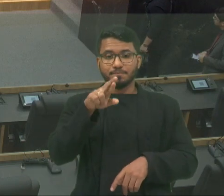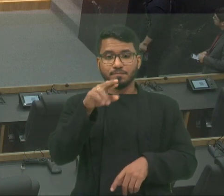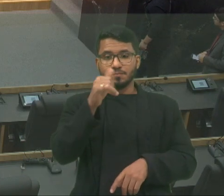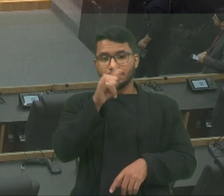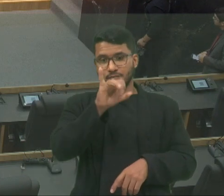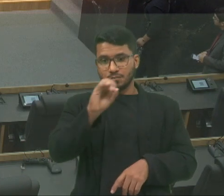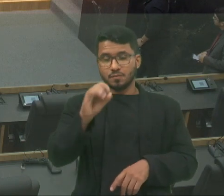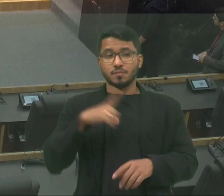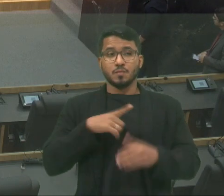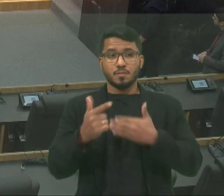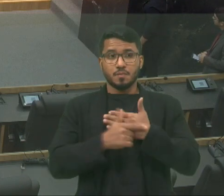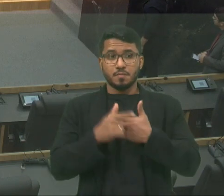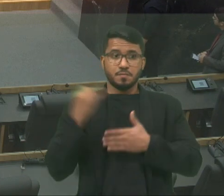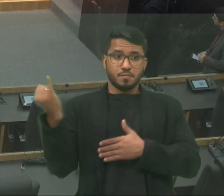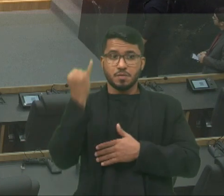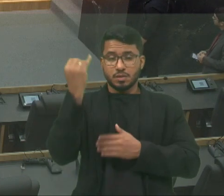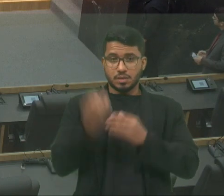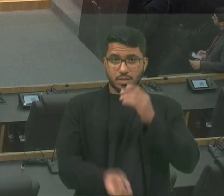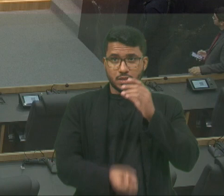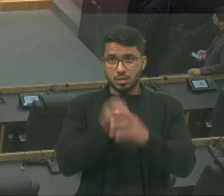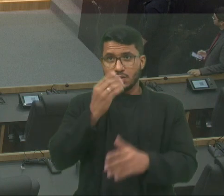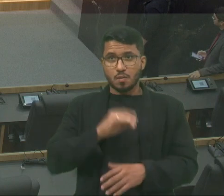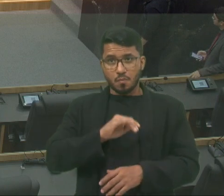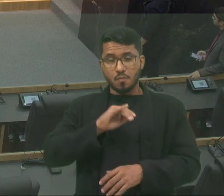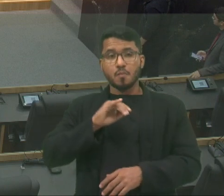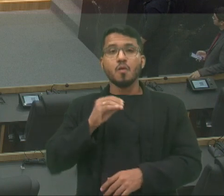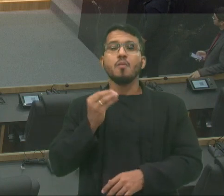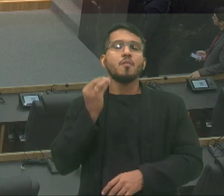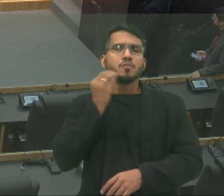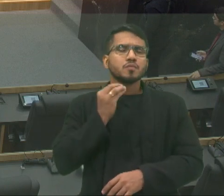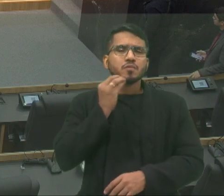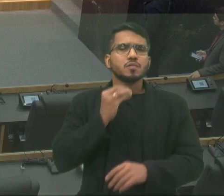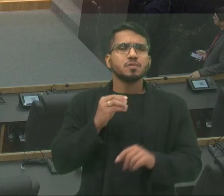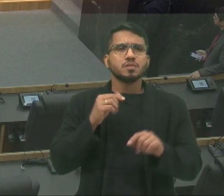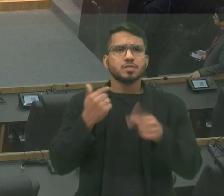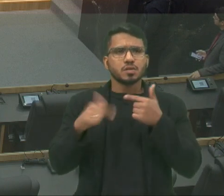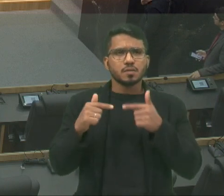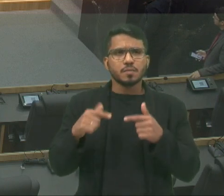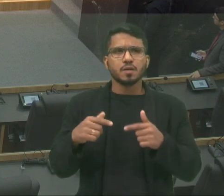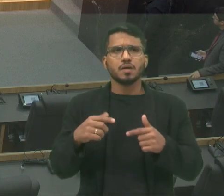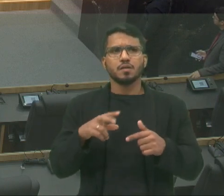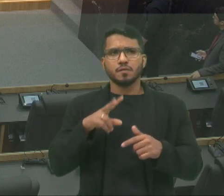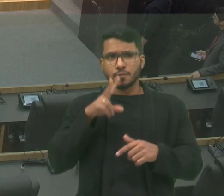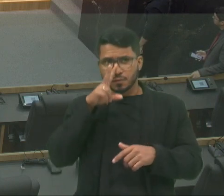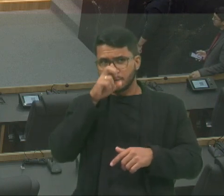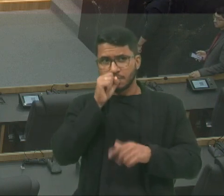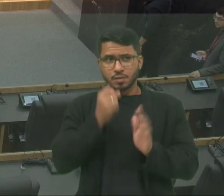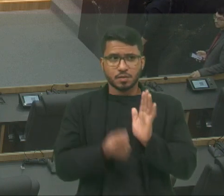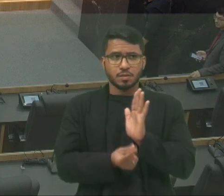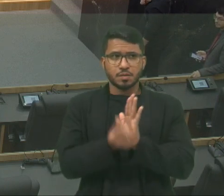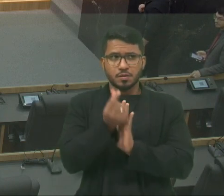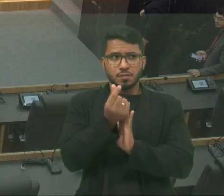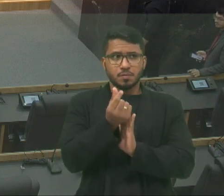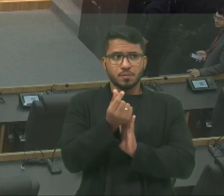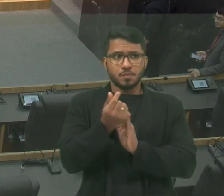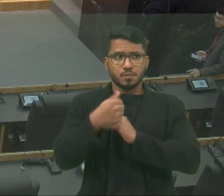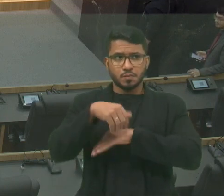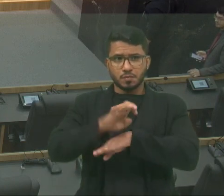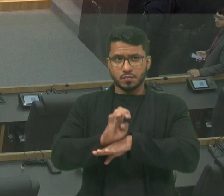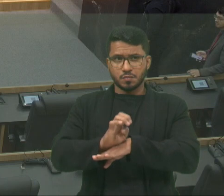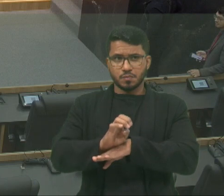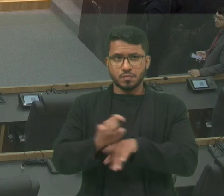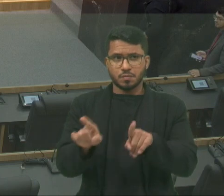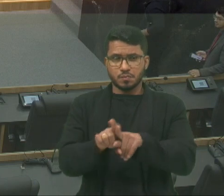fundamental na criação de oportunidades de emprego e no fortalecimento da economia do Estado e